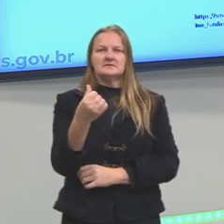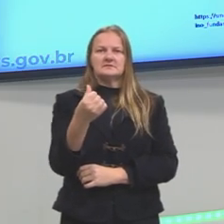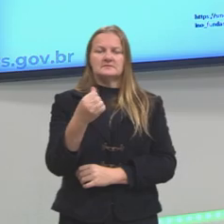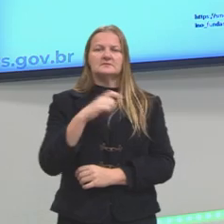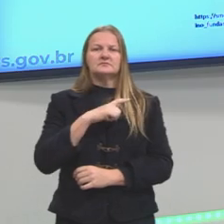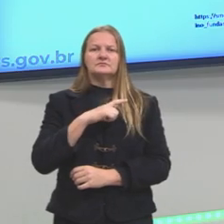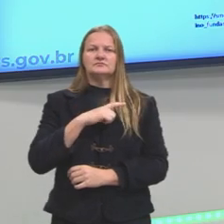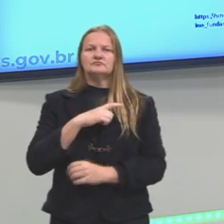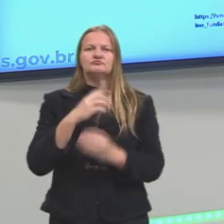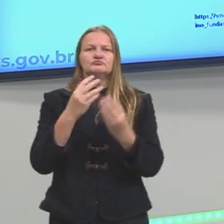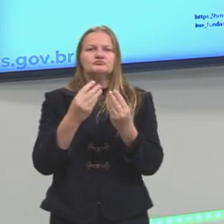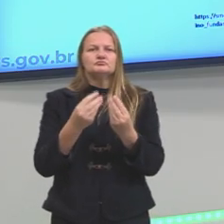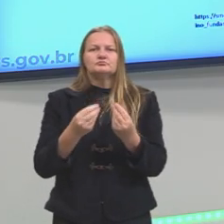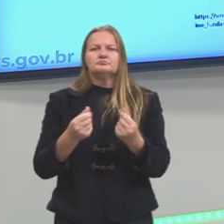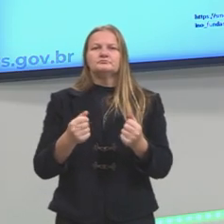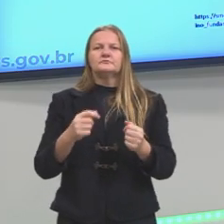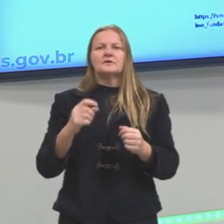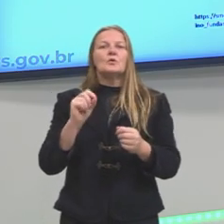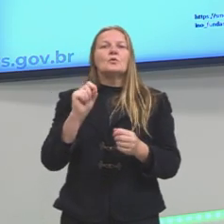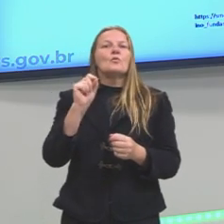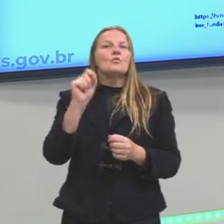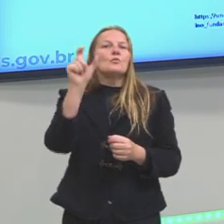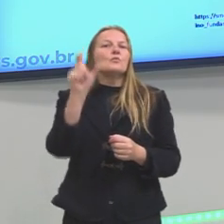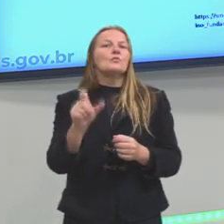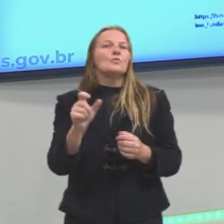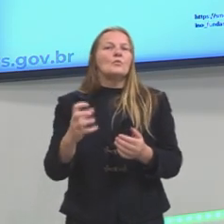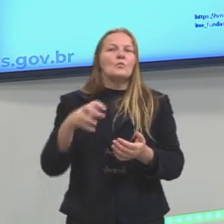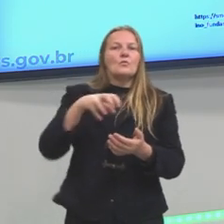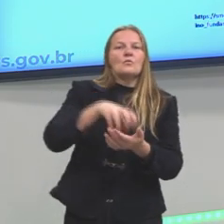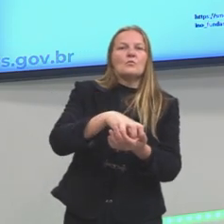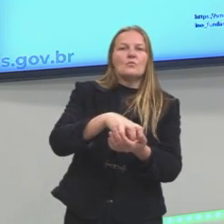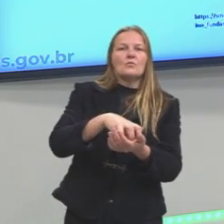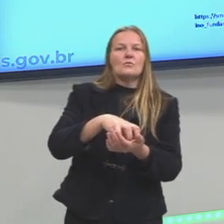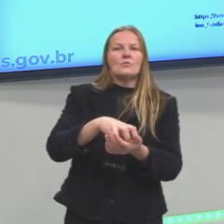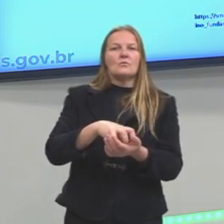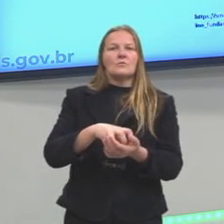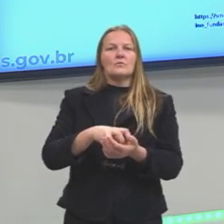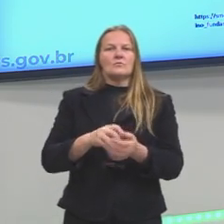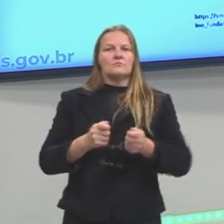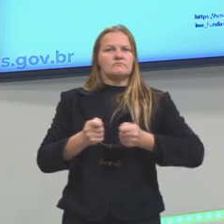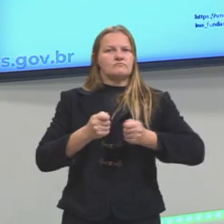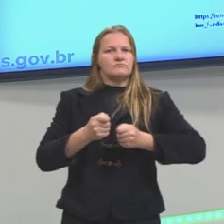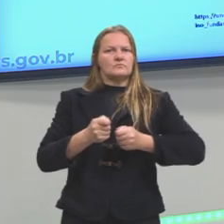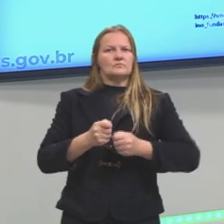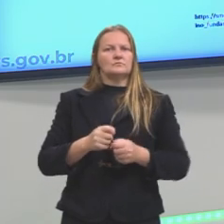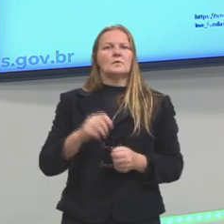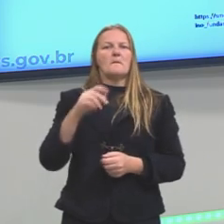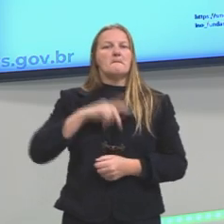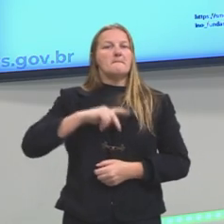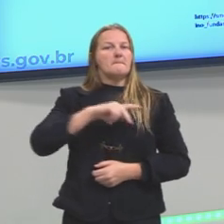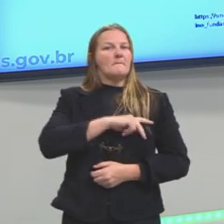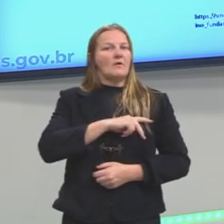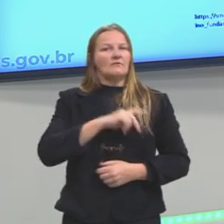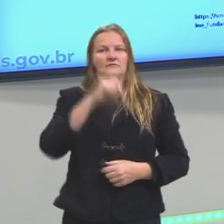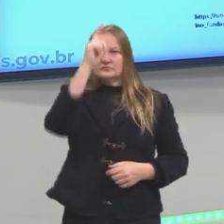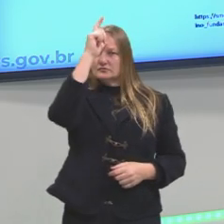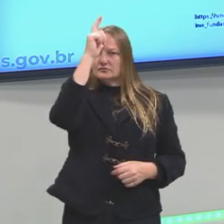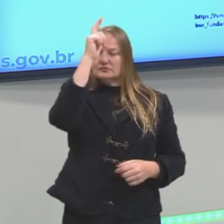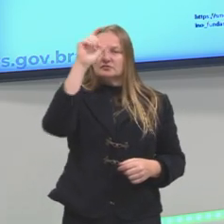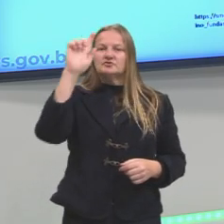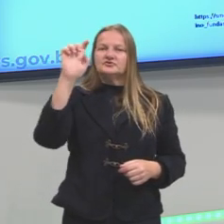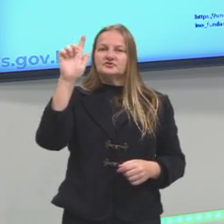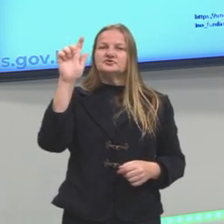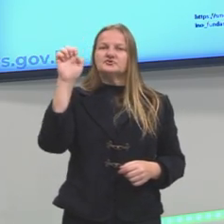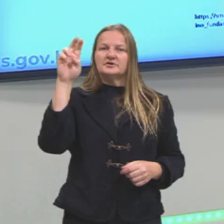sucumbe dvs e quem ocupa o comando do império romano do ocidente são os povos germânicos nesse